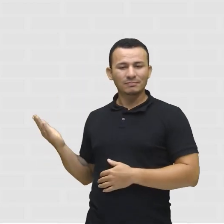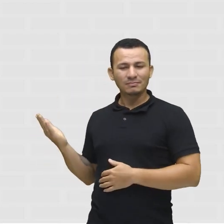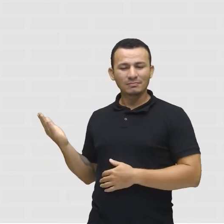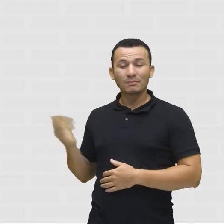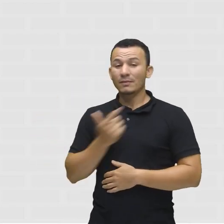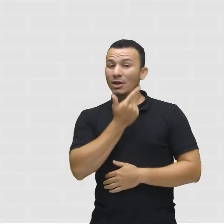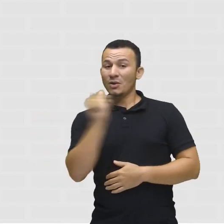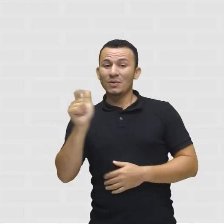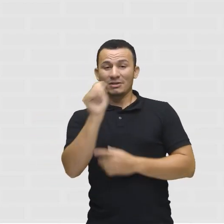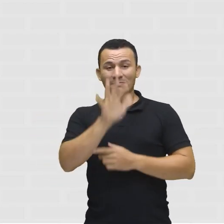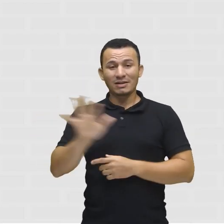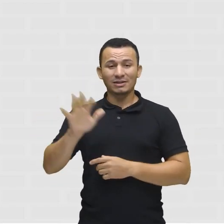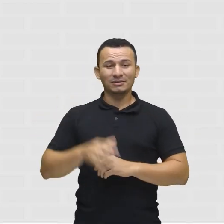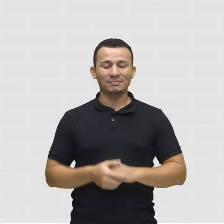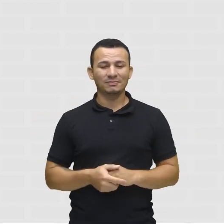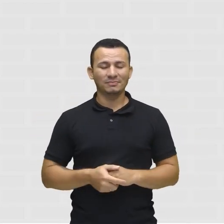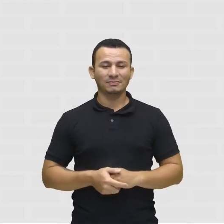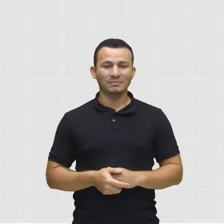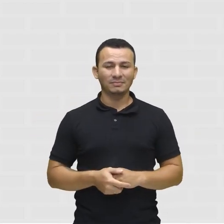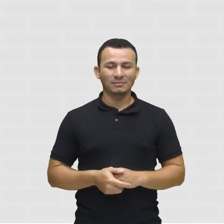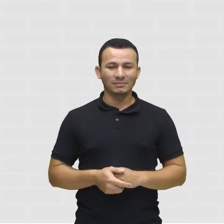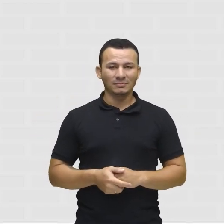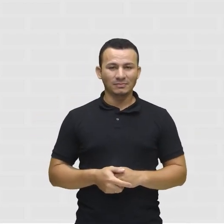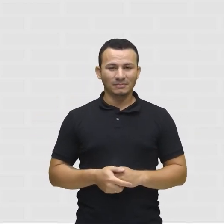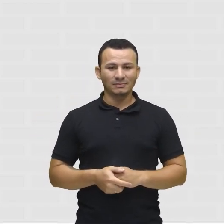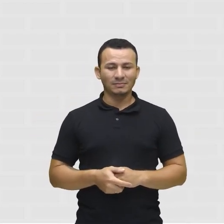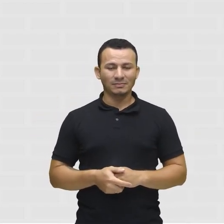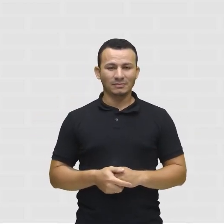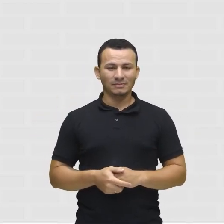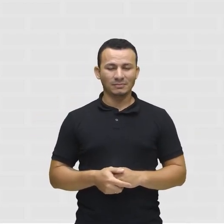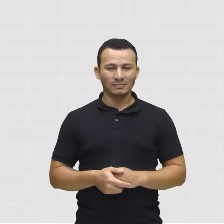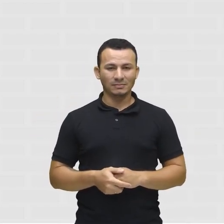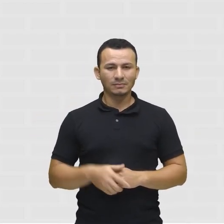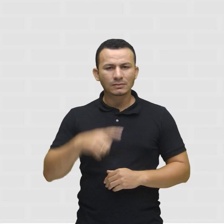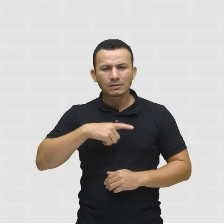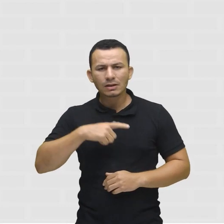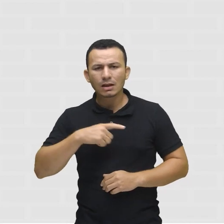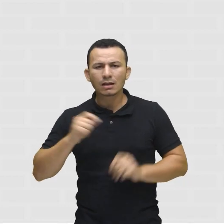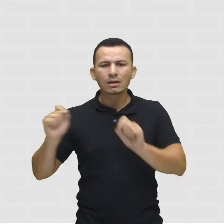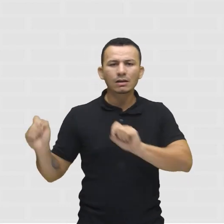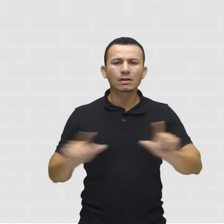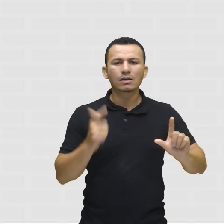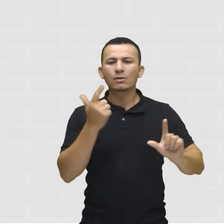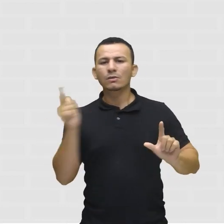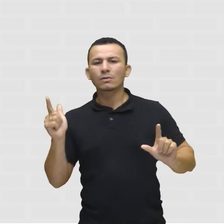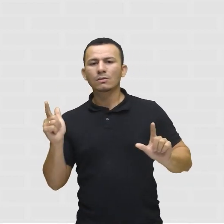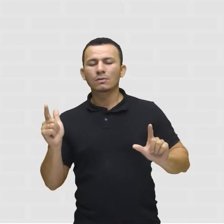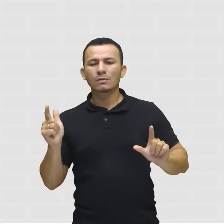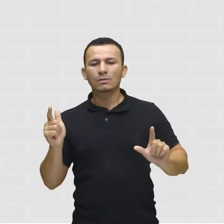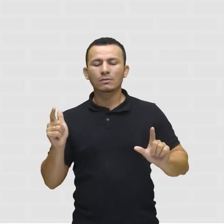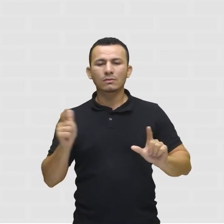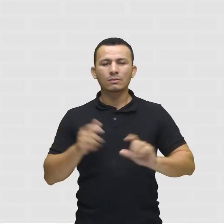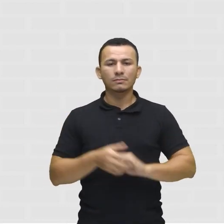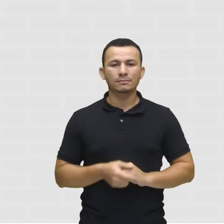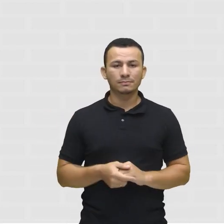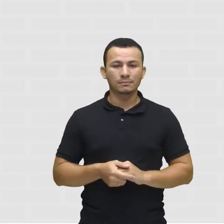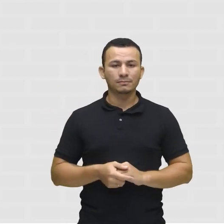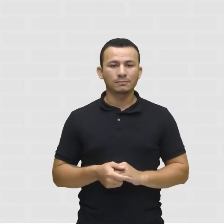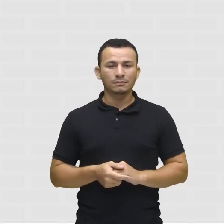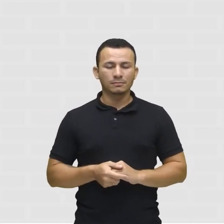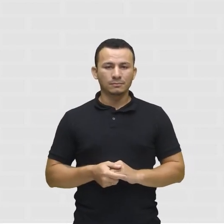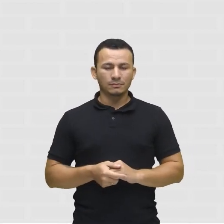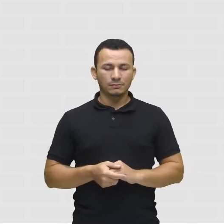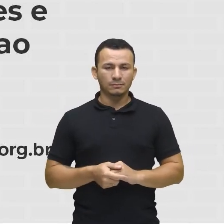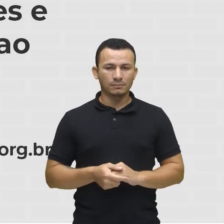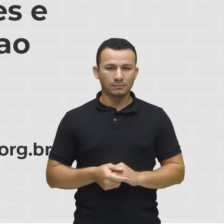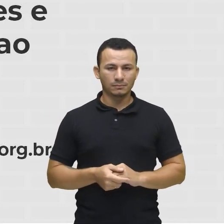imagem. Vamos ver? Nós temos agora a imagem, temos outra imagem representando. Então, vamos lá. A sexta, o que vamos falar